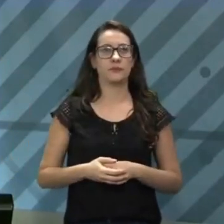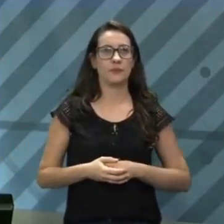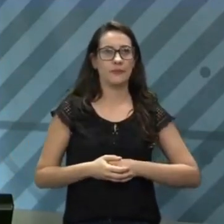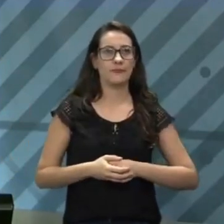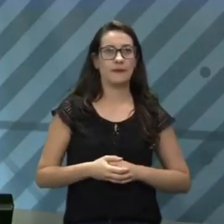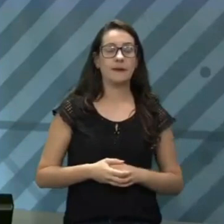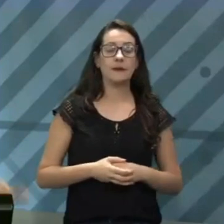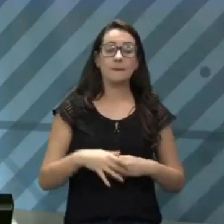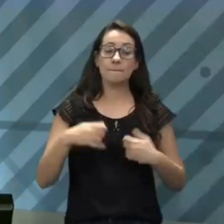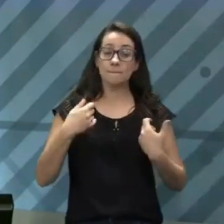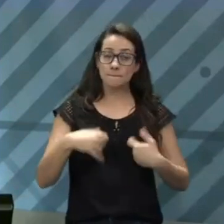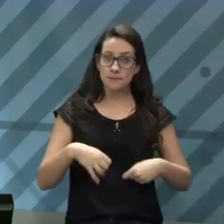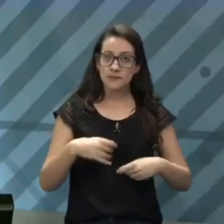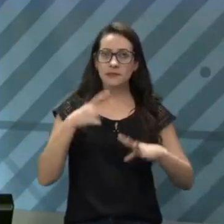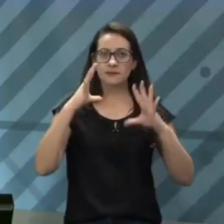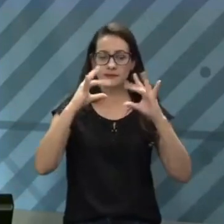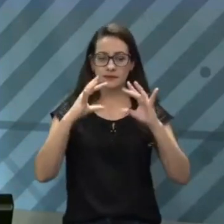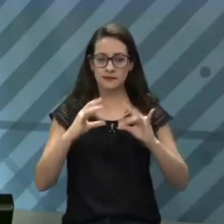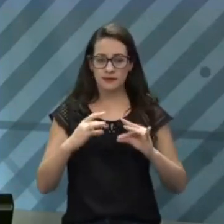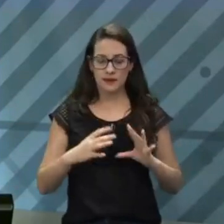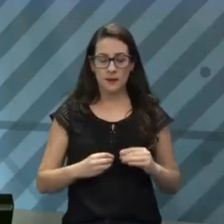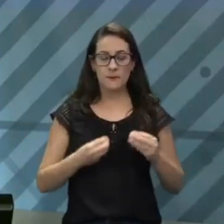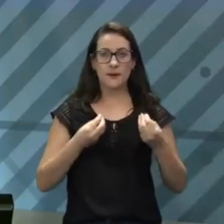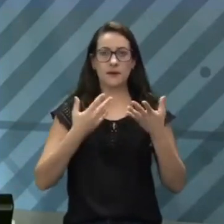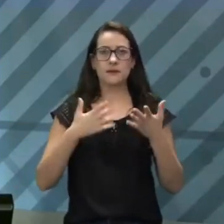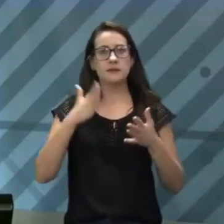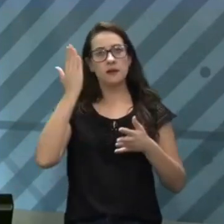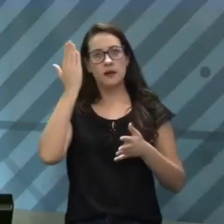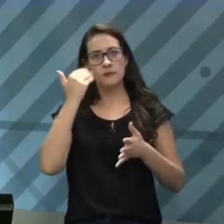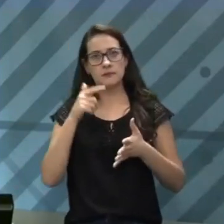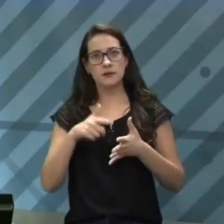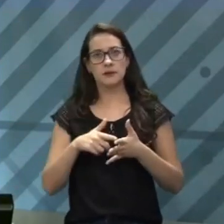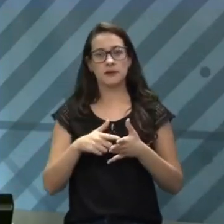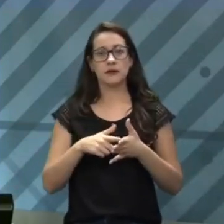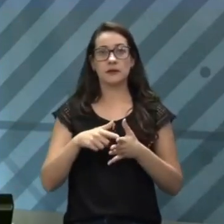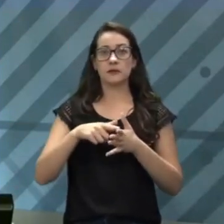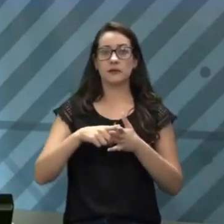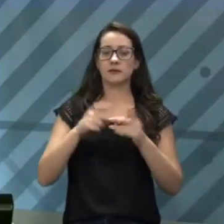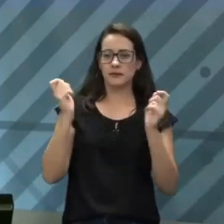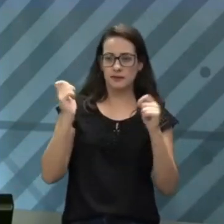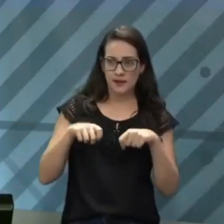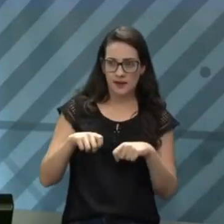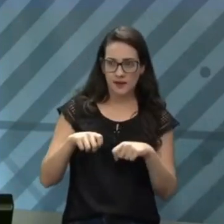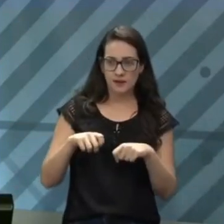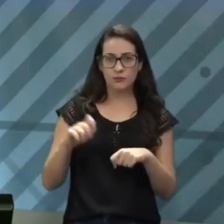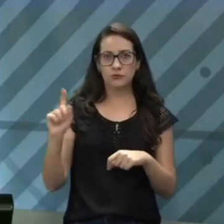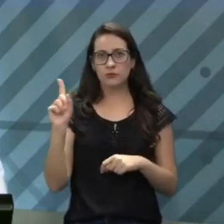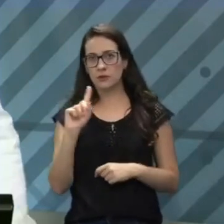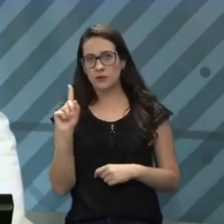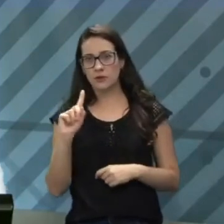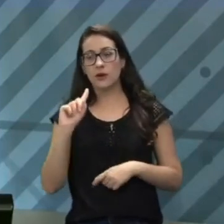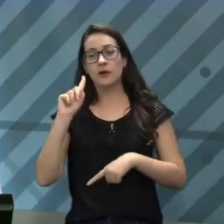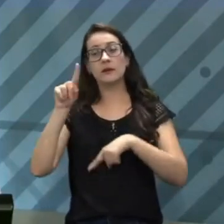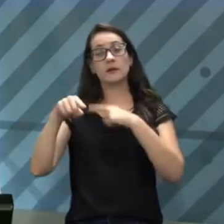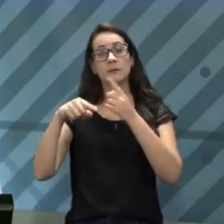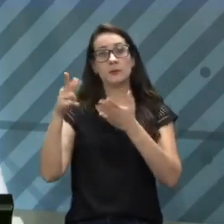todo o detalhamento para ver se é possível antes de mandar o desenho para a obra, de forma que a pessoa consiga